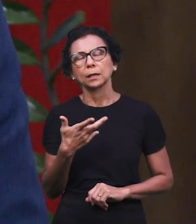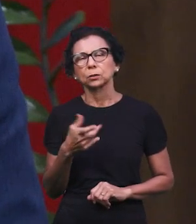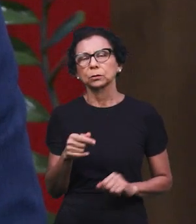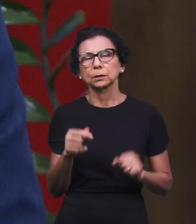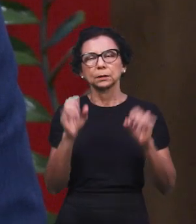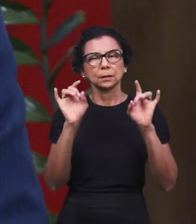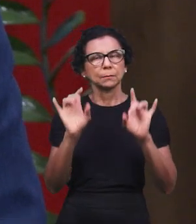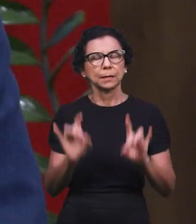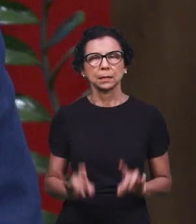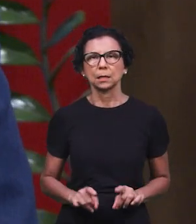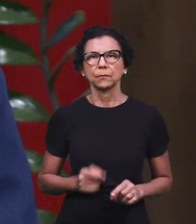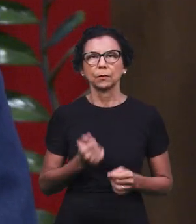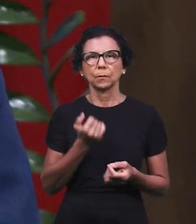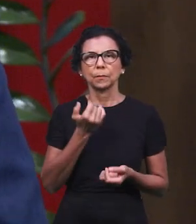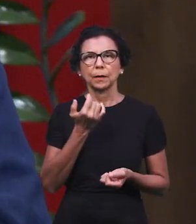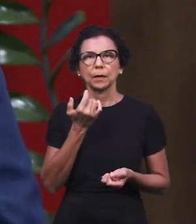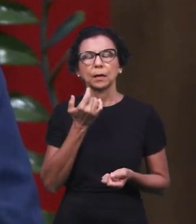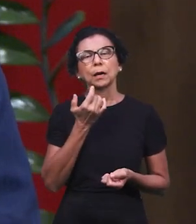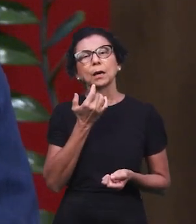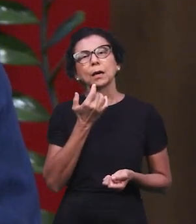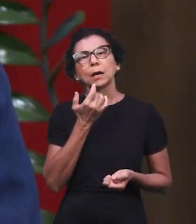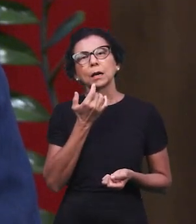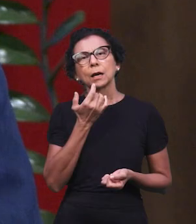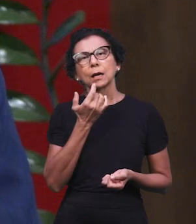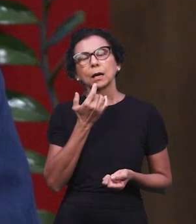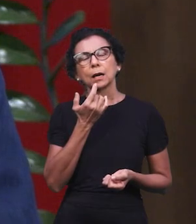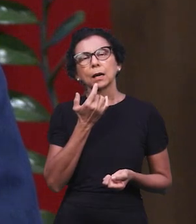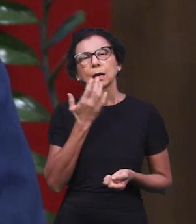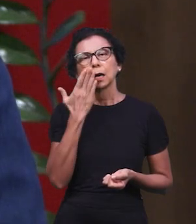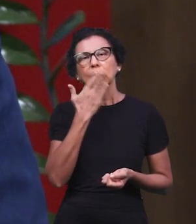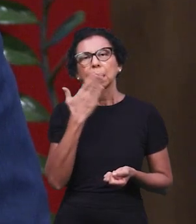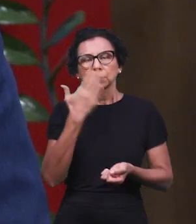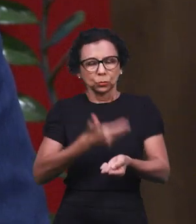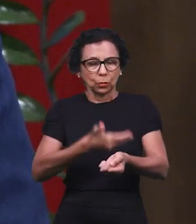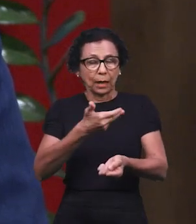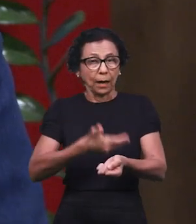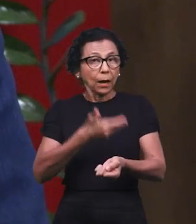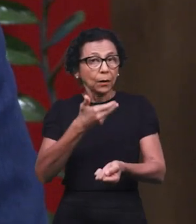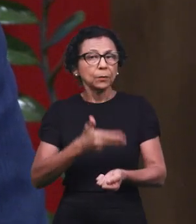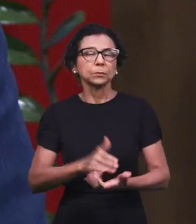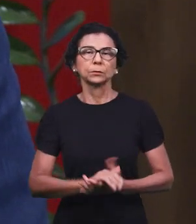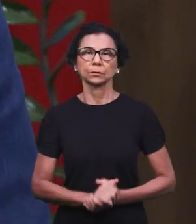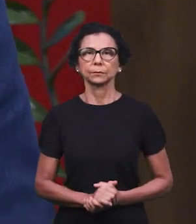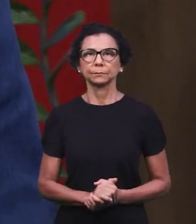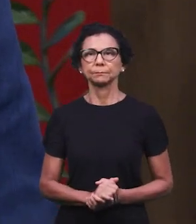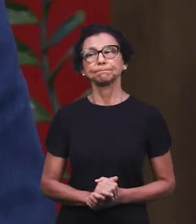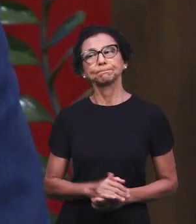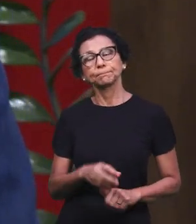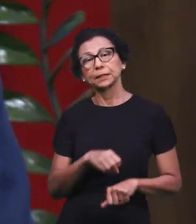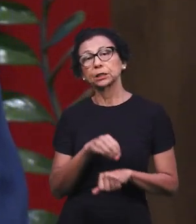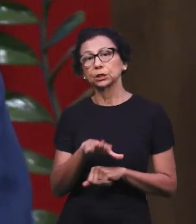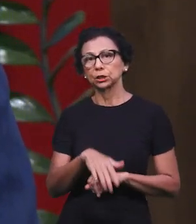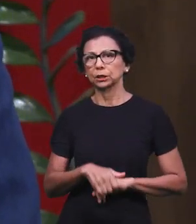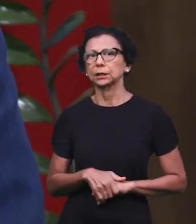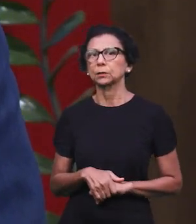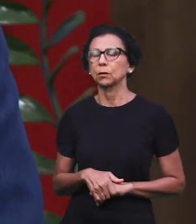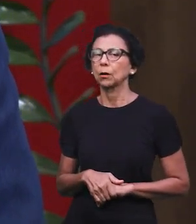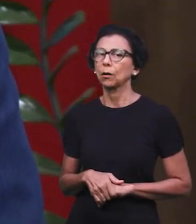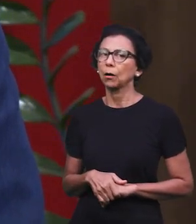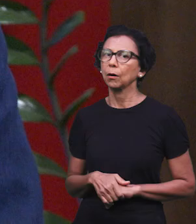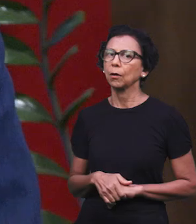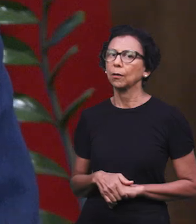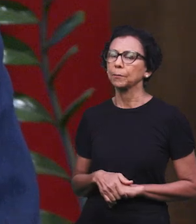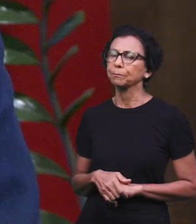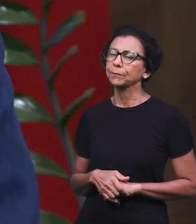esse problema. Então, o que a gente recomenda? Que você vá ao dentista com mais frequência. O que seria mais frequência? 2 em 2